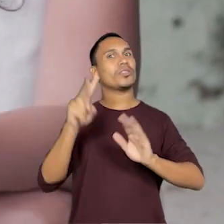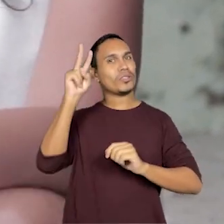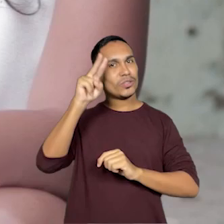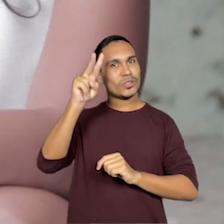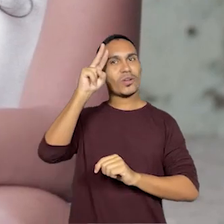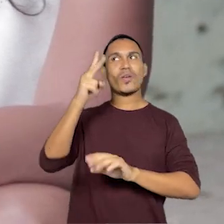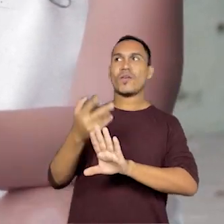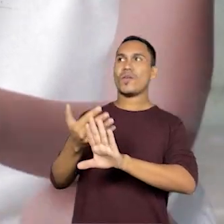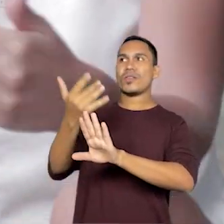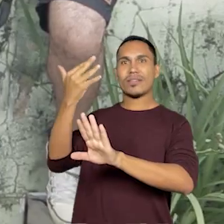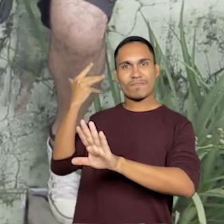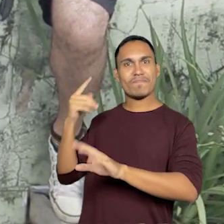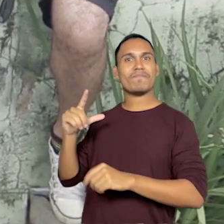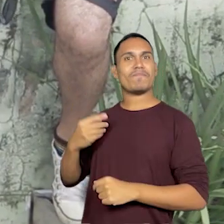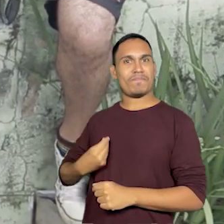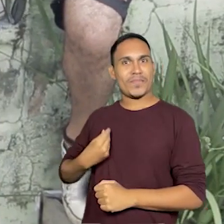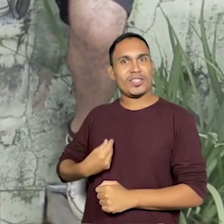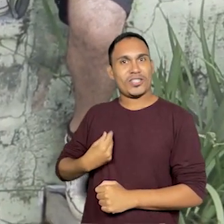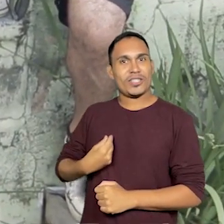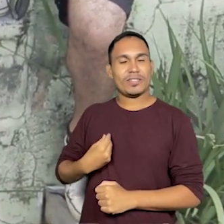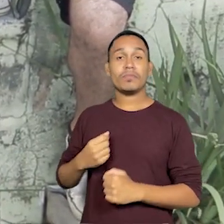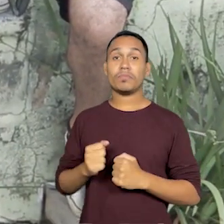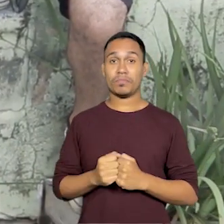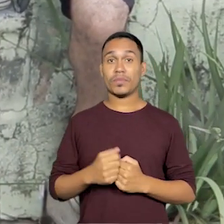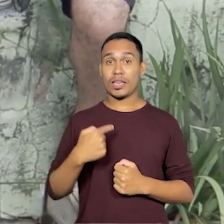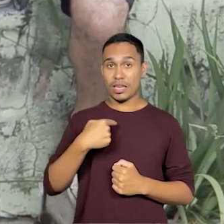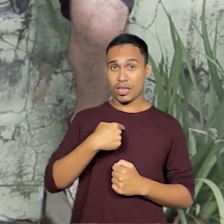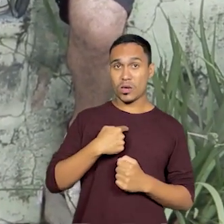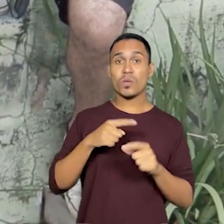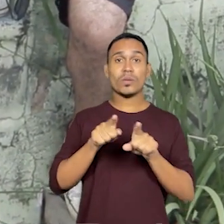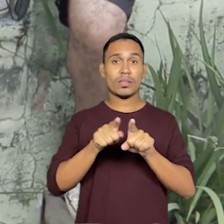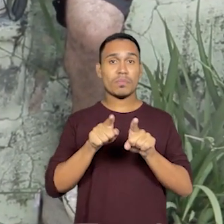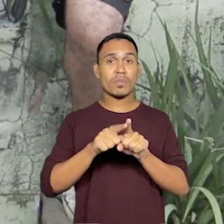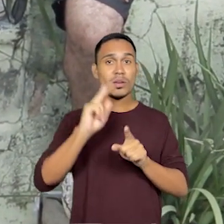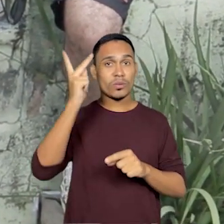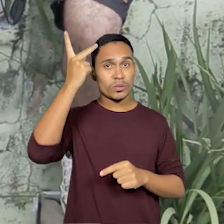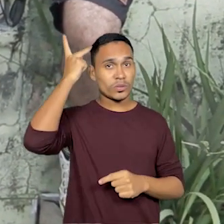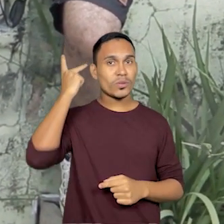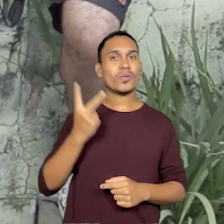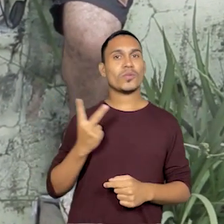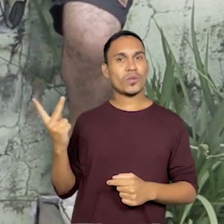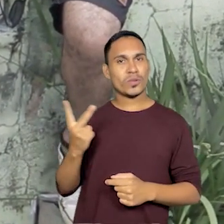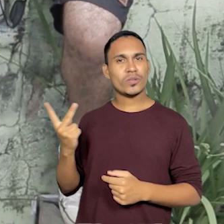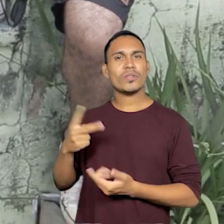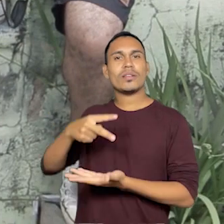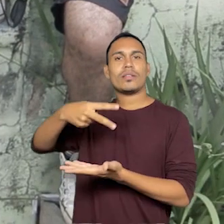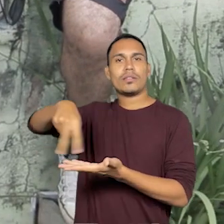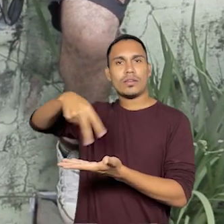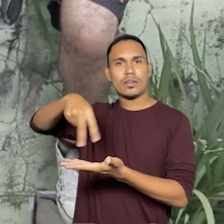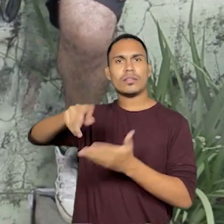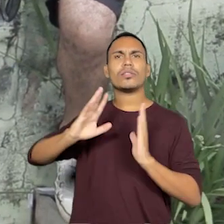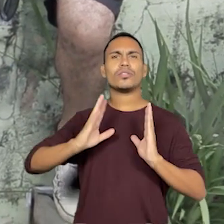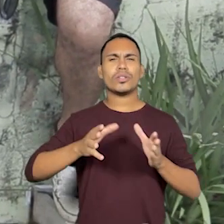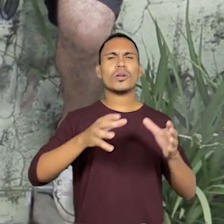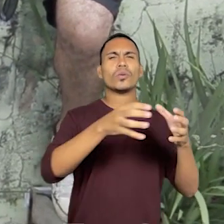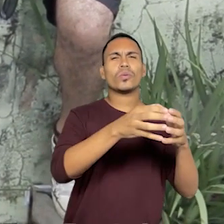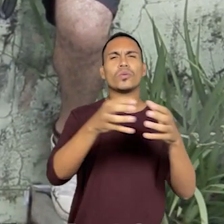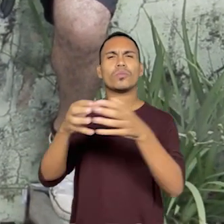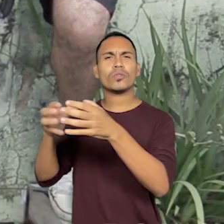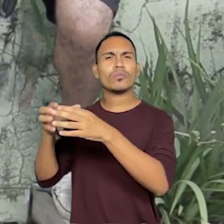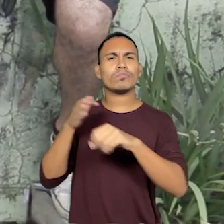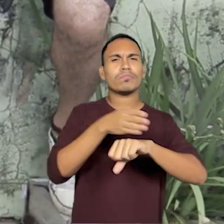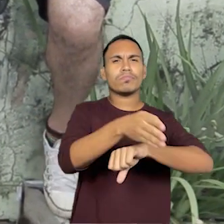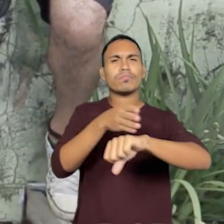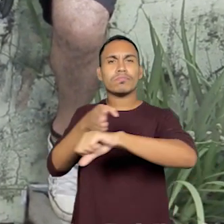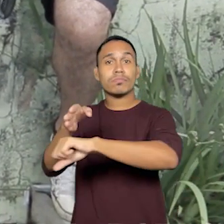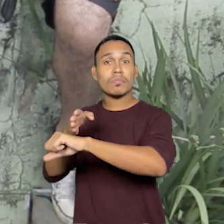grande, diversificada. Sim. Nós, eu e o John, a gente vem desse lugar da dança, já participamos de vários grupos, mas